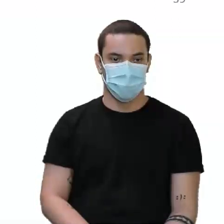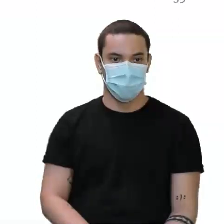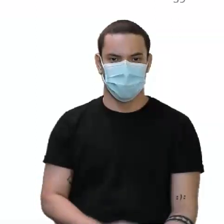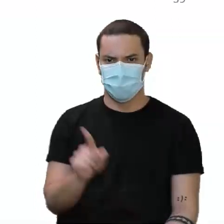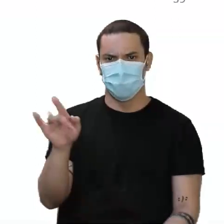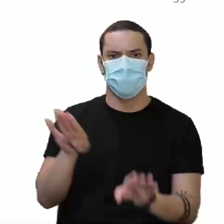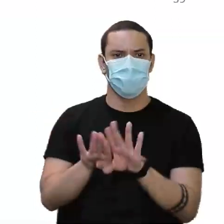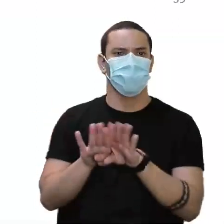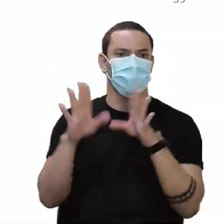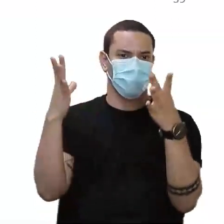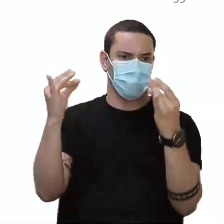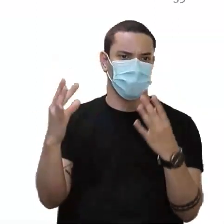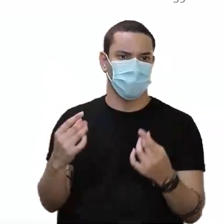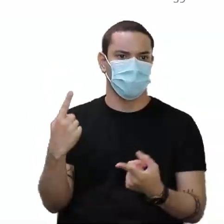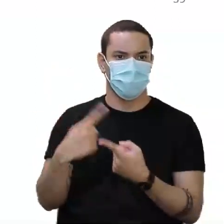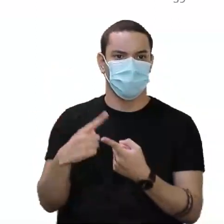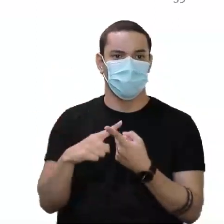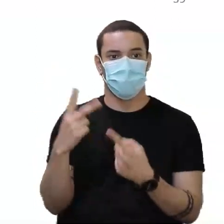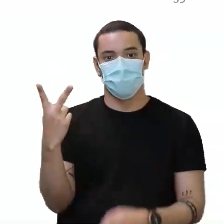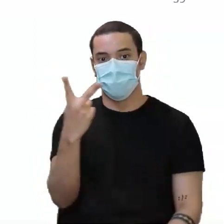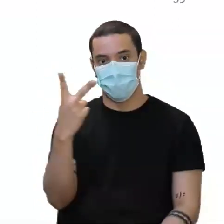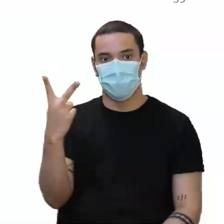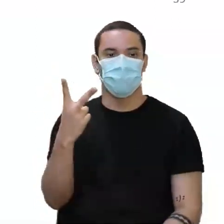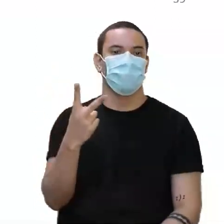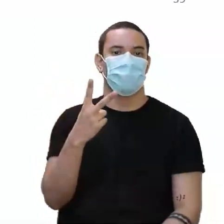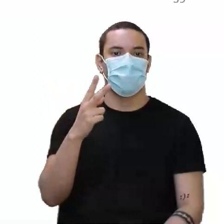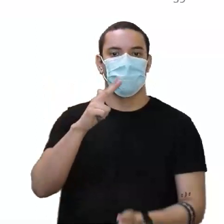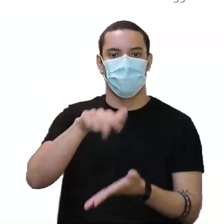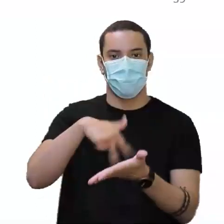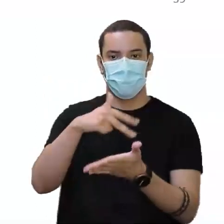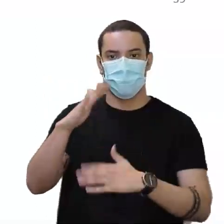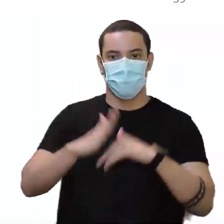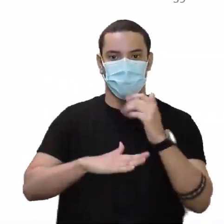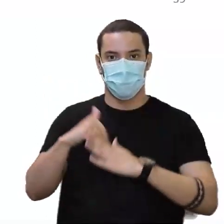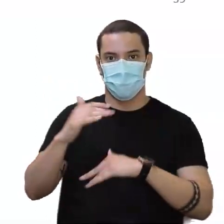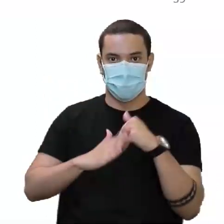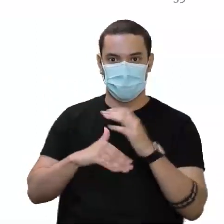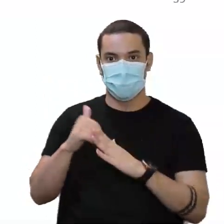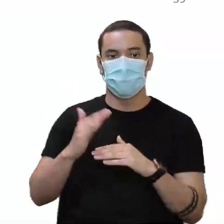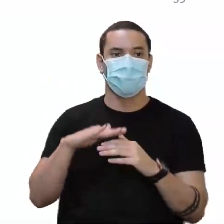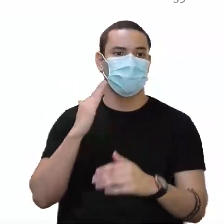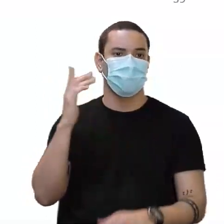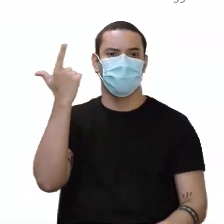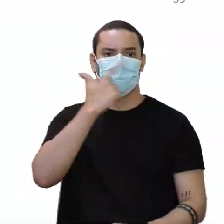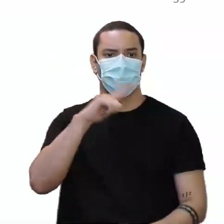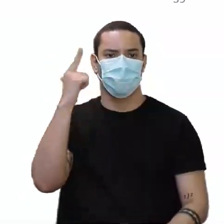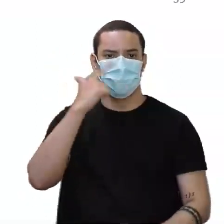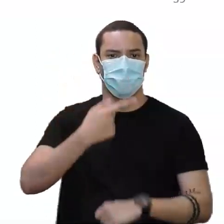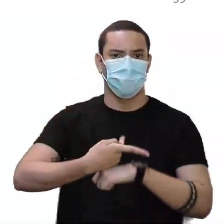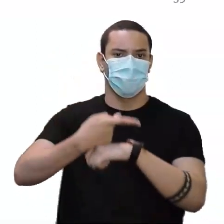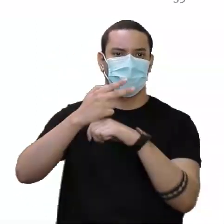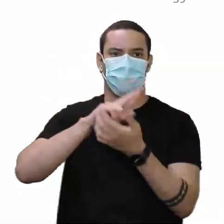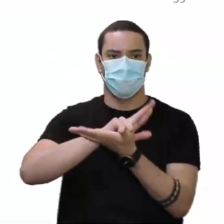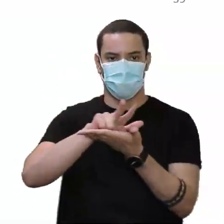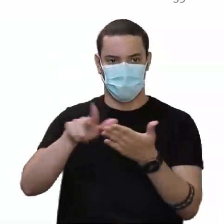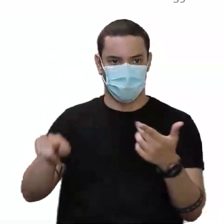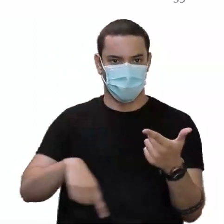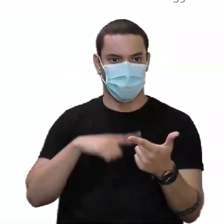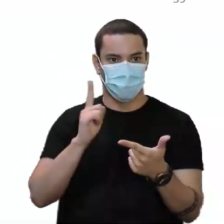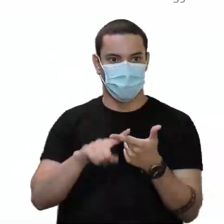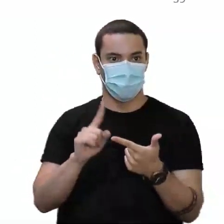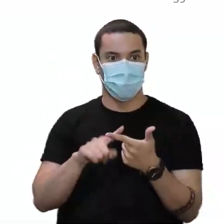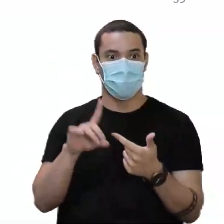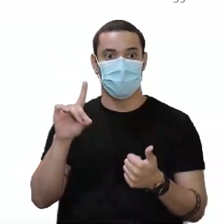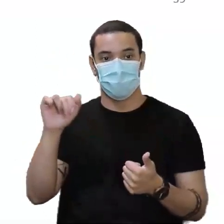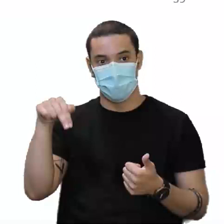detalhes também. Dani e Emily são dançarinos profissionais de salsa e já ganharam várias competições de dança. Dani e Emily, ou seja, tem a